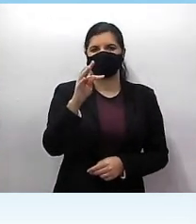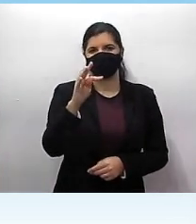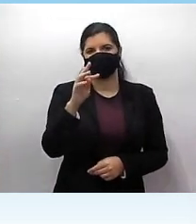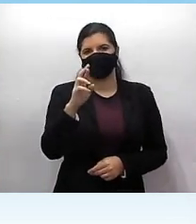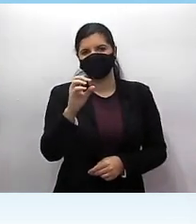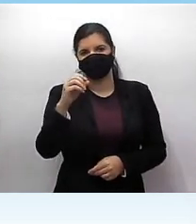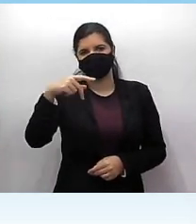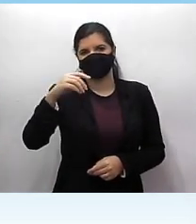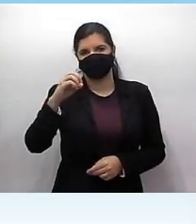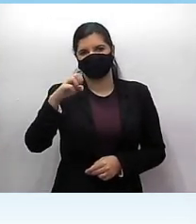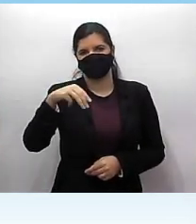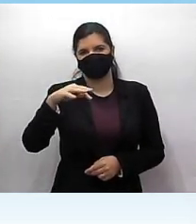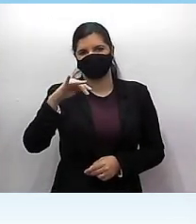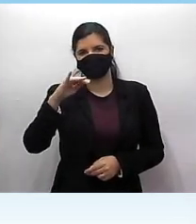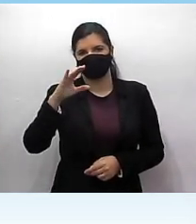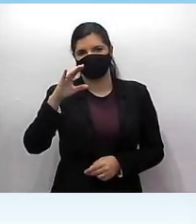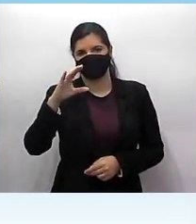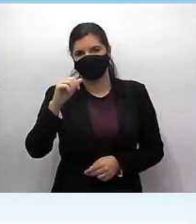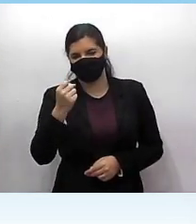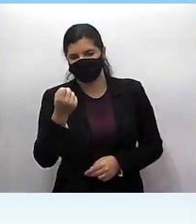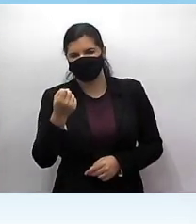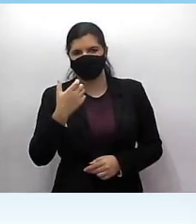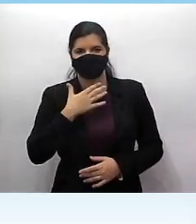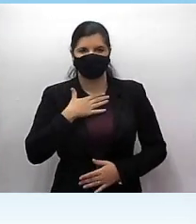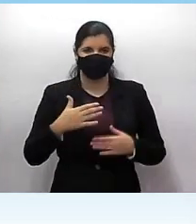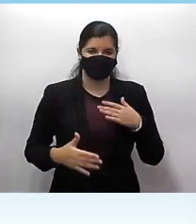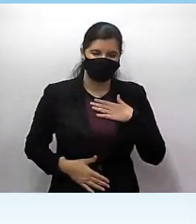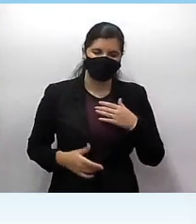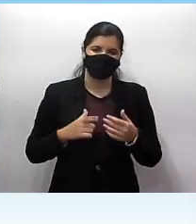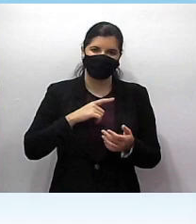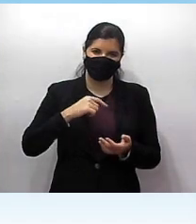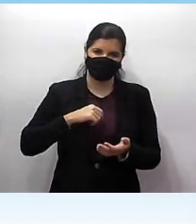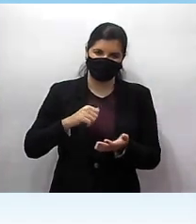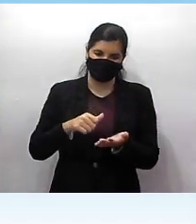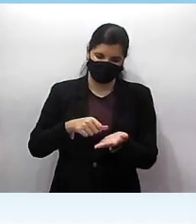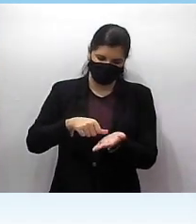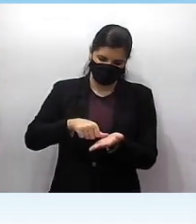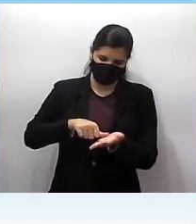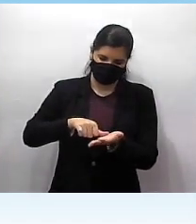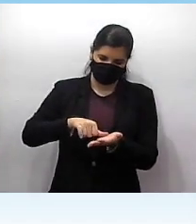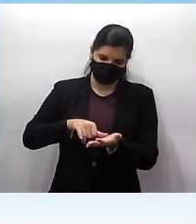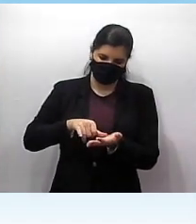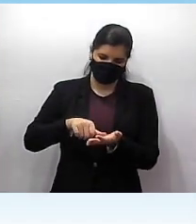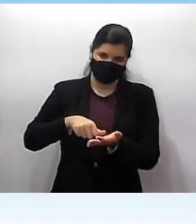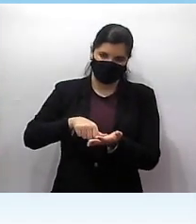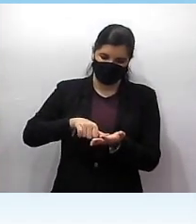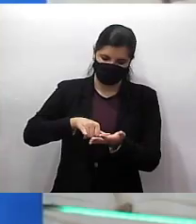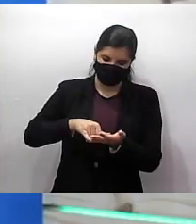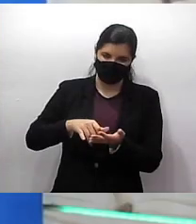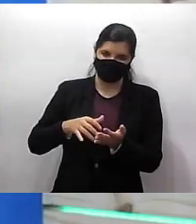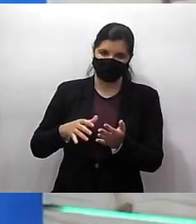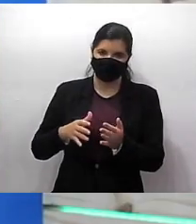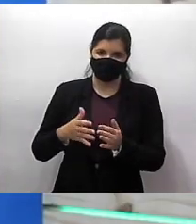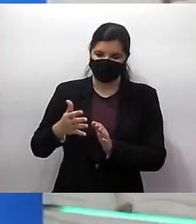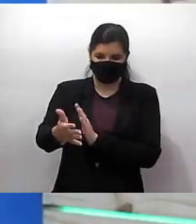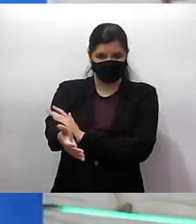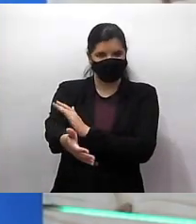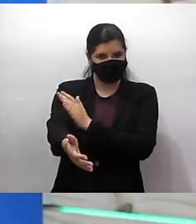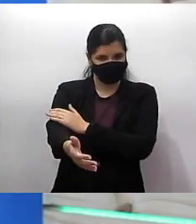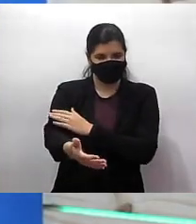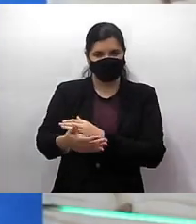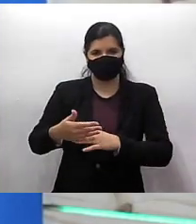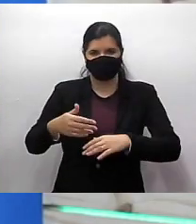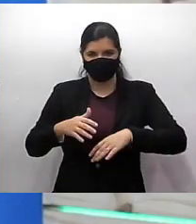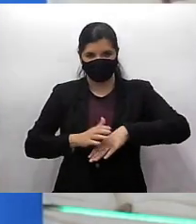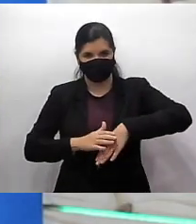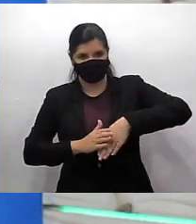unidades do corpo. Preste atenção, tem polegada, tem braça náutica, tem pé, tem um monte de medidas que ainda